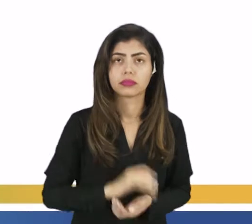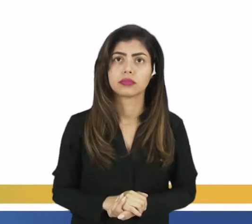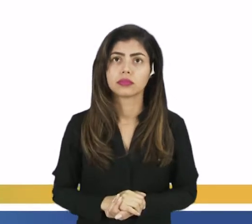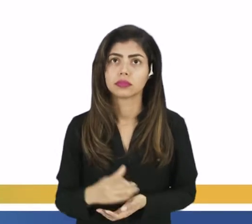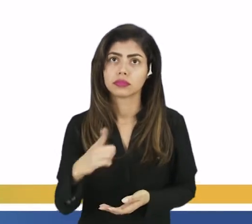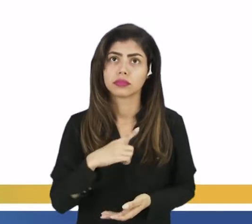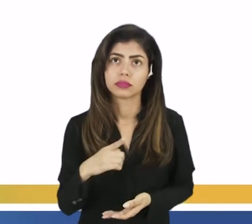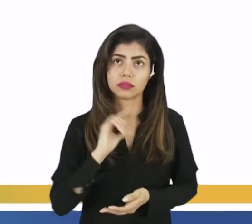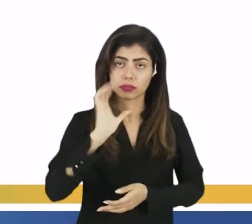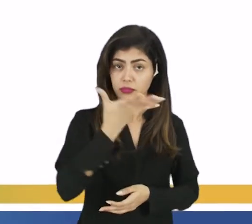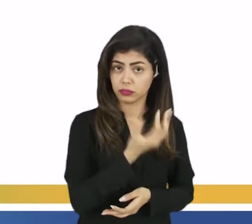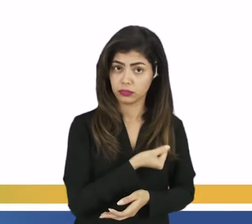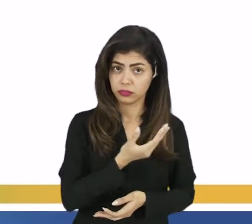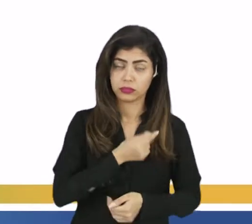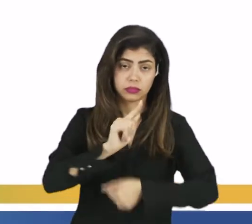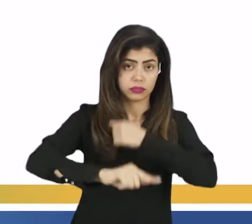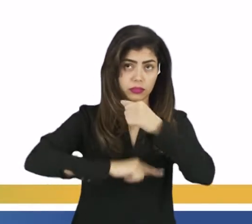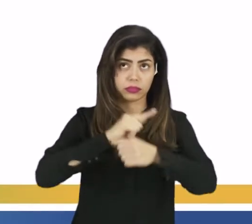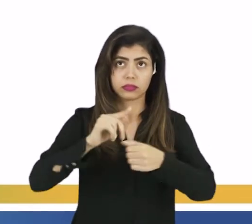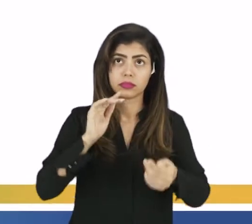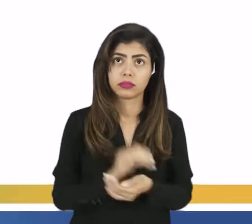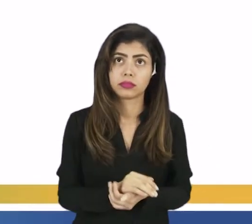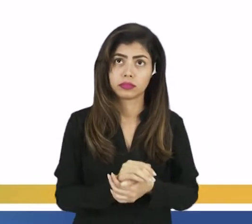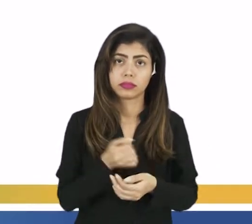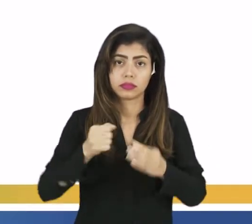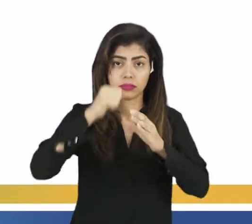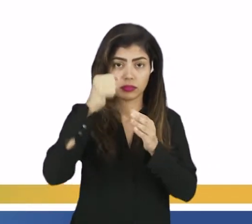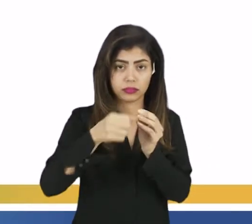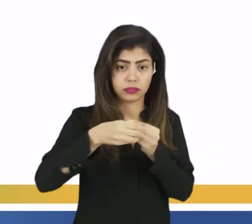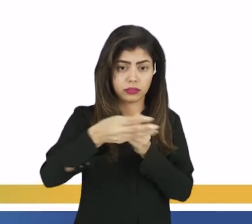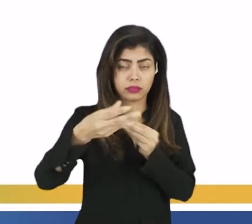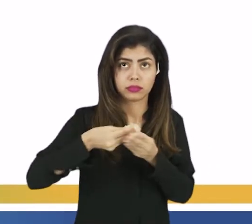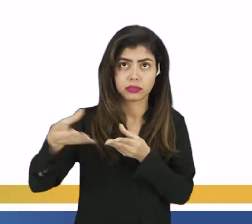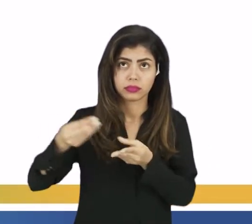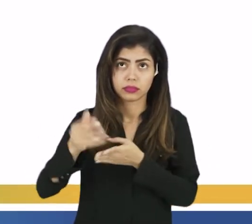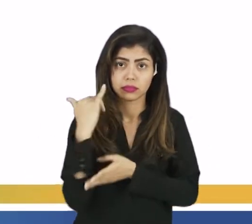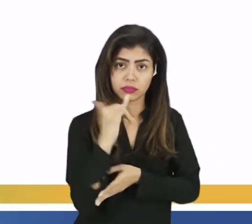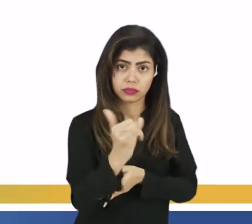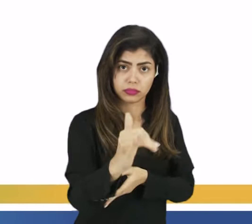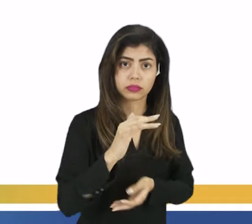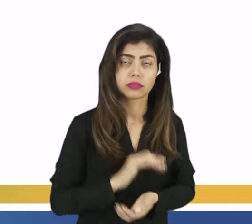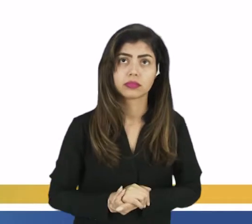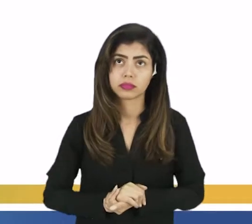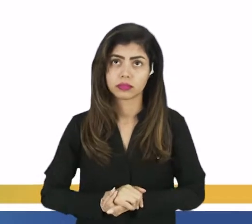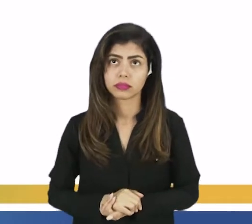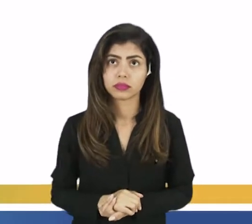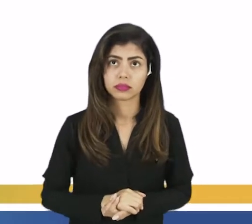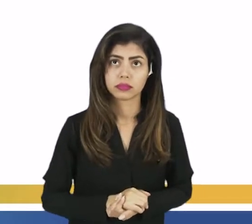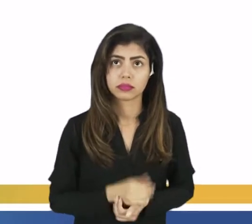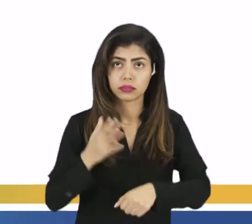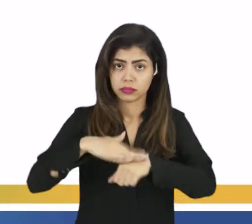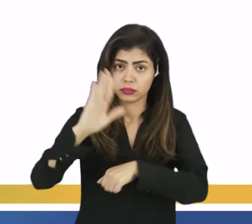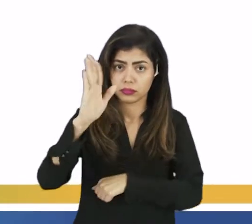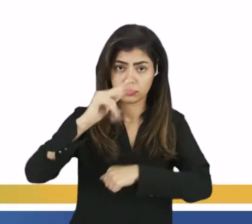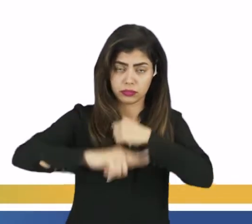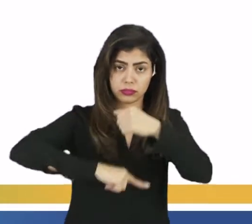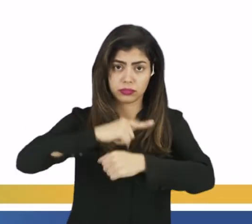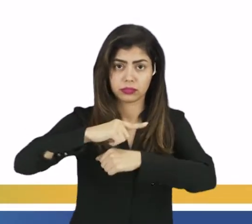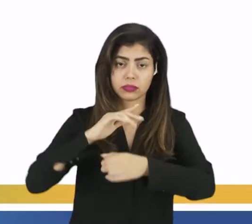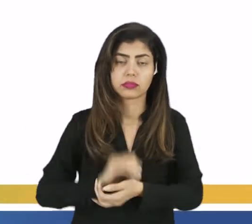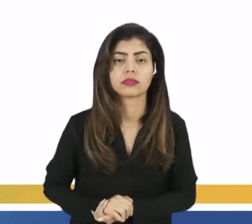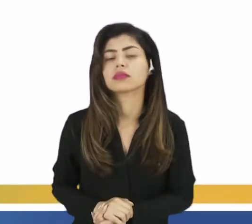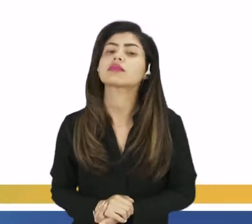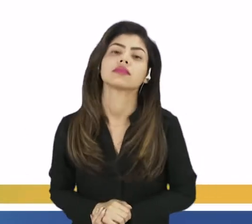nós temos um número atômico a distribuição de elétrons por camada e a massa atômica